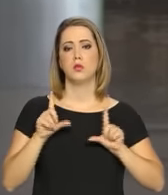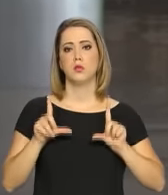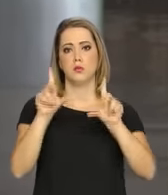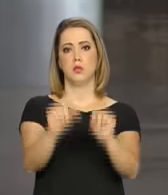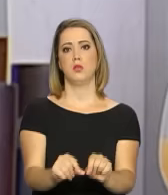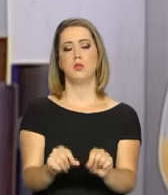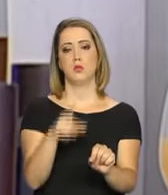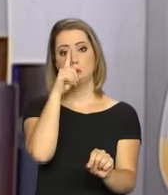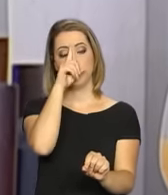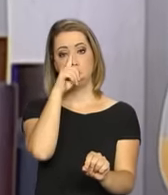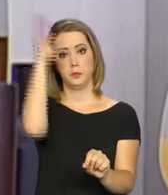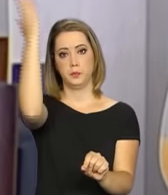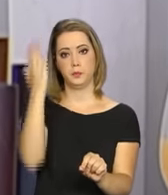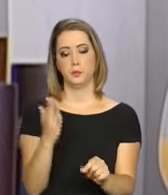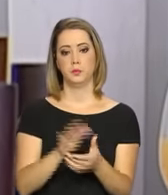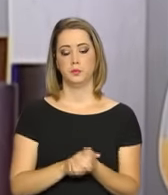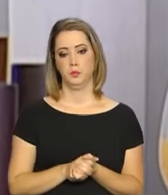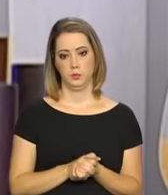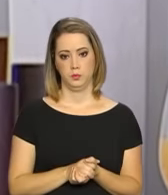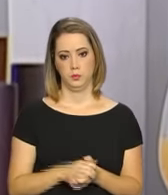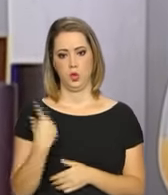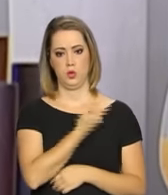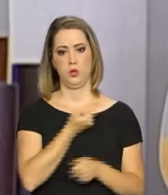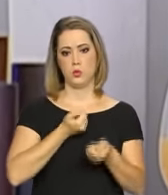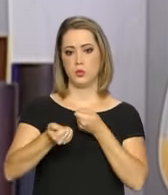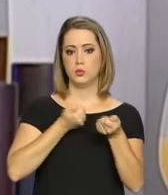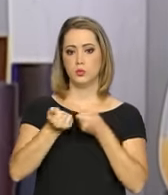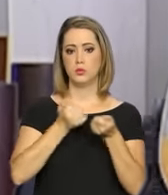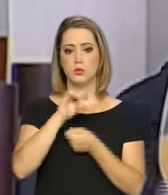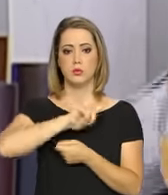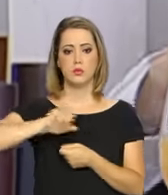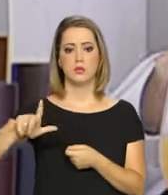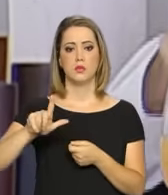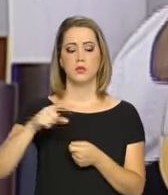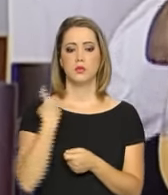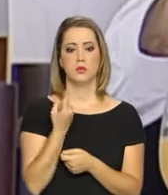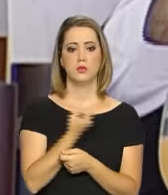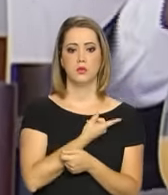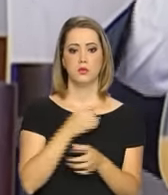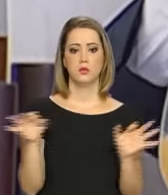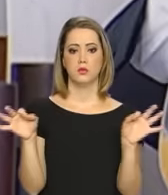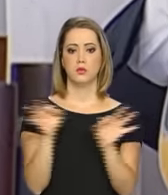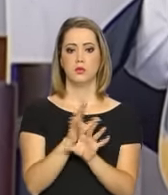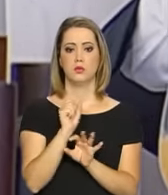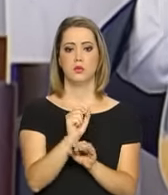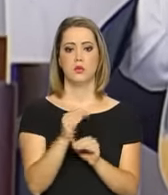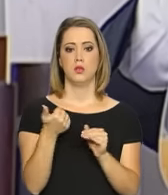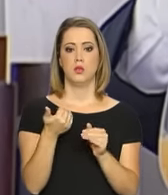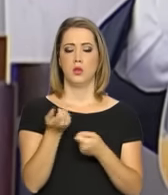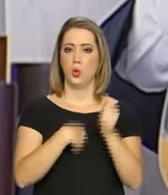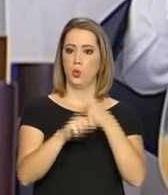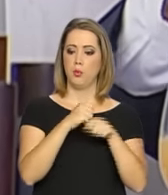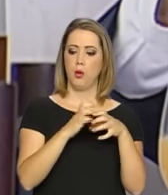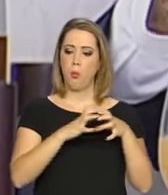risco Brasil na medida em que estamos fazendo ajuste fiscal e que estamos resolvendo as questões básicas Mac econmicas